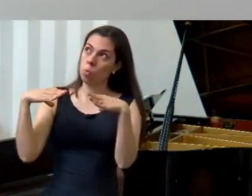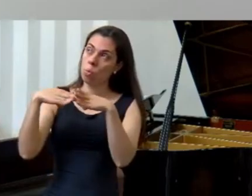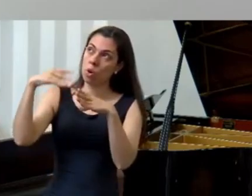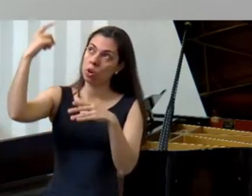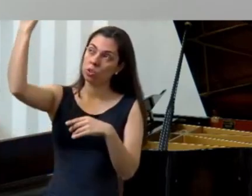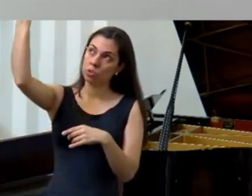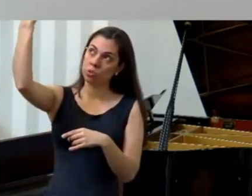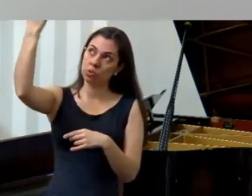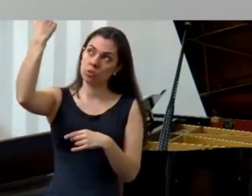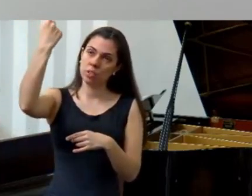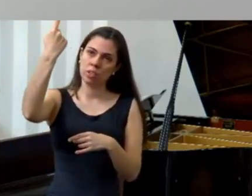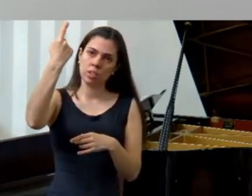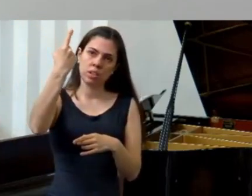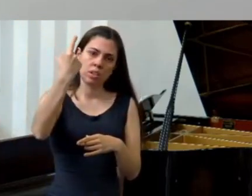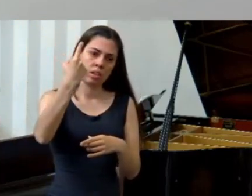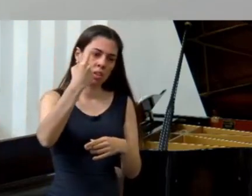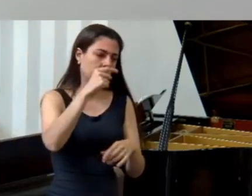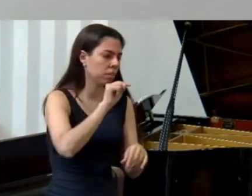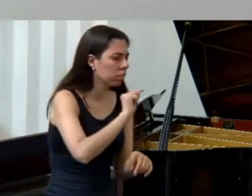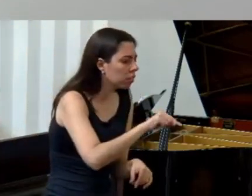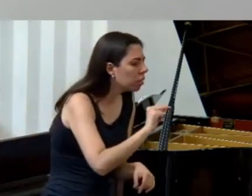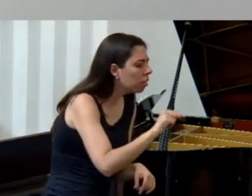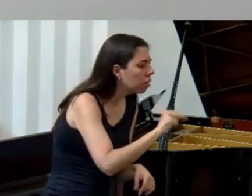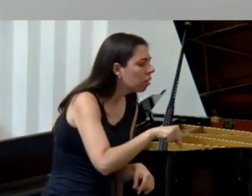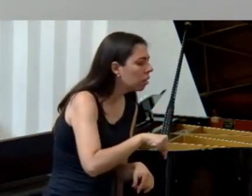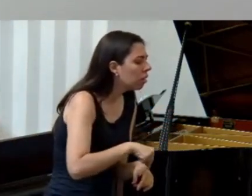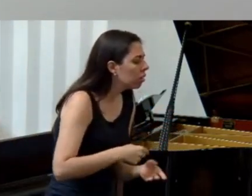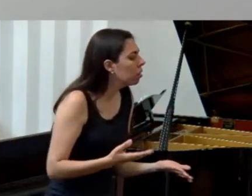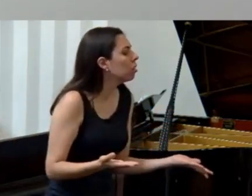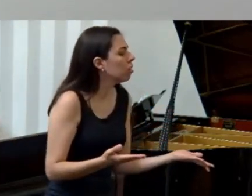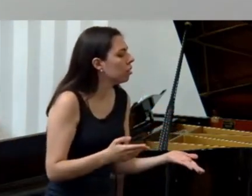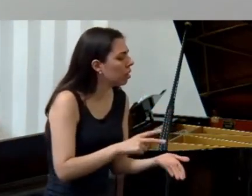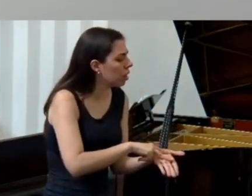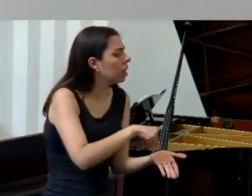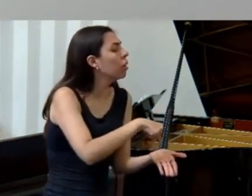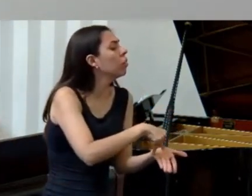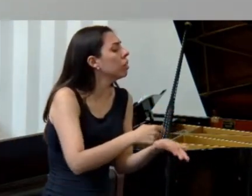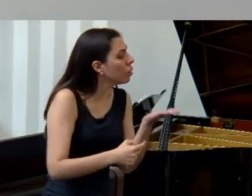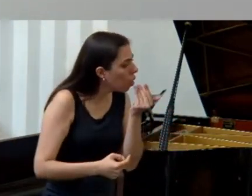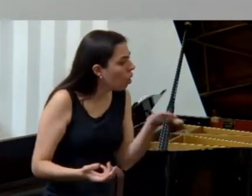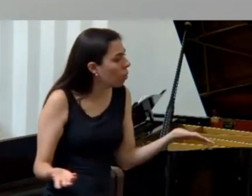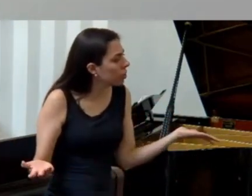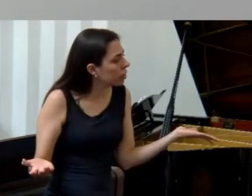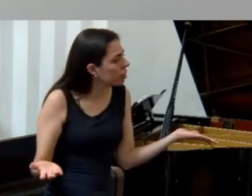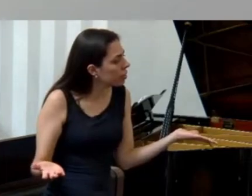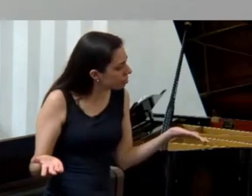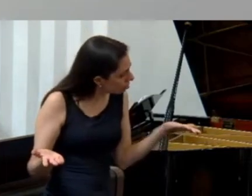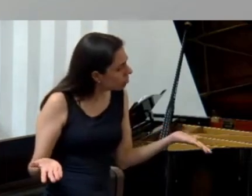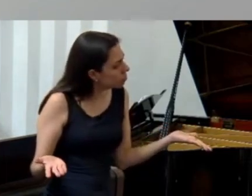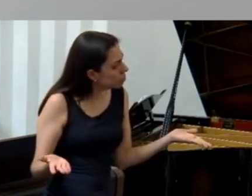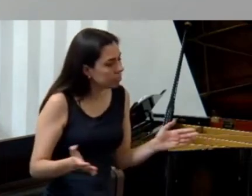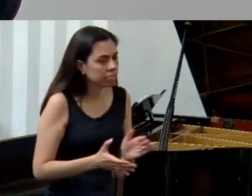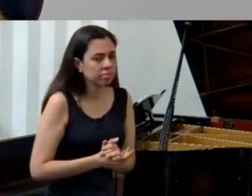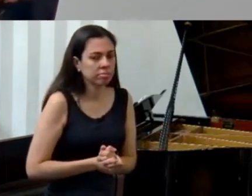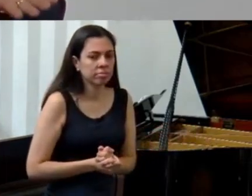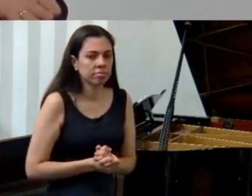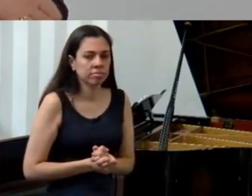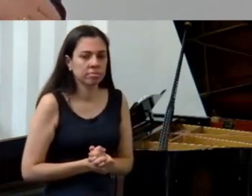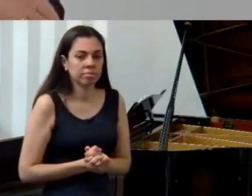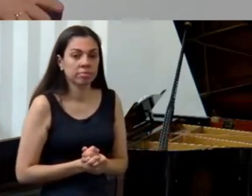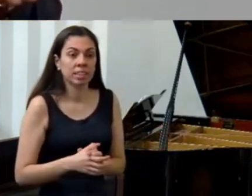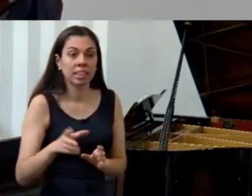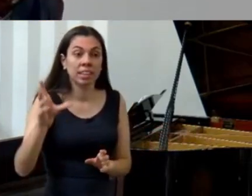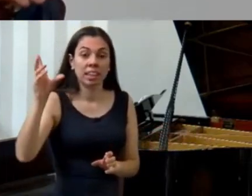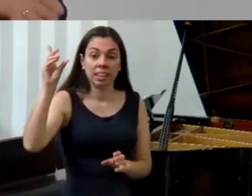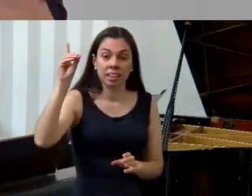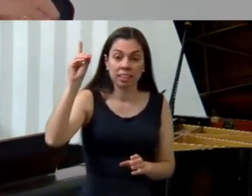Senhor e lhe disse: levanta-te e come. Olha, o que nós estamos vendo aqui? Um